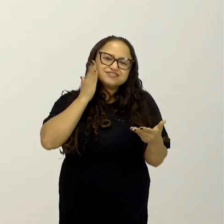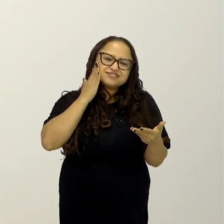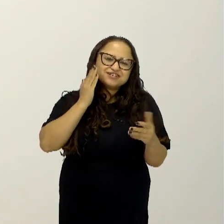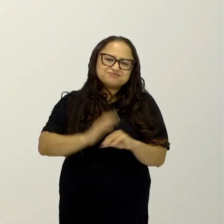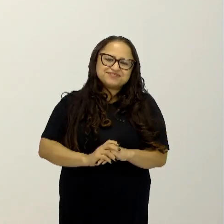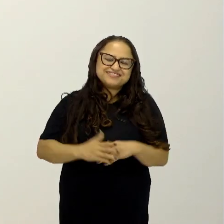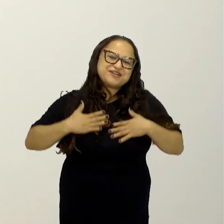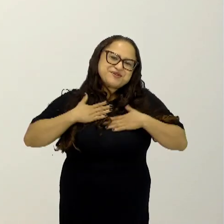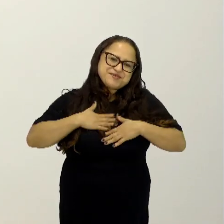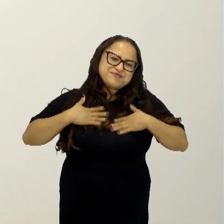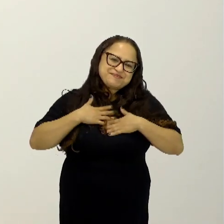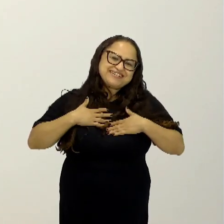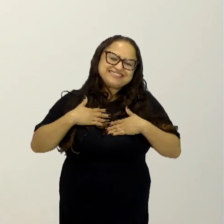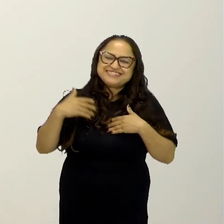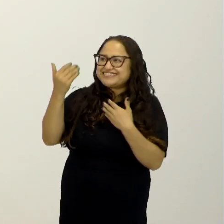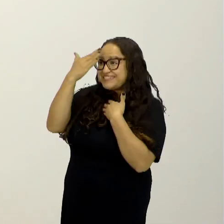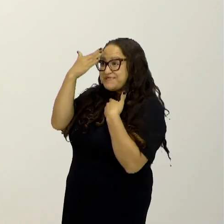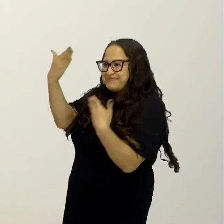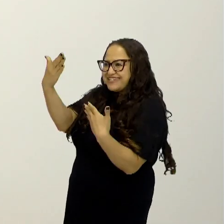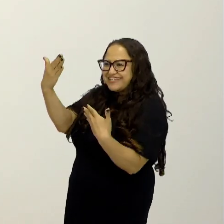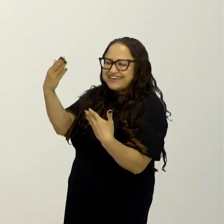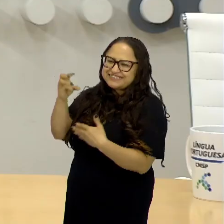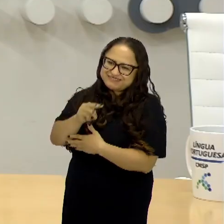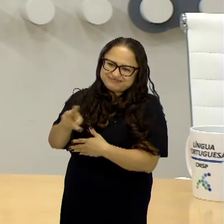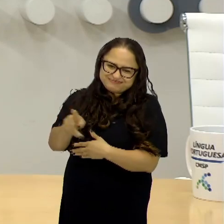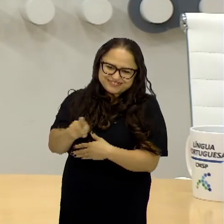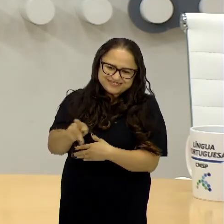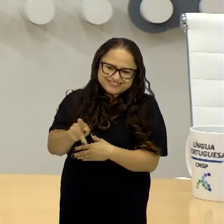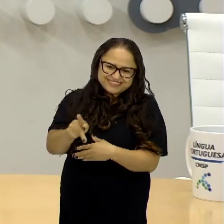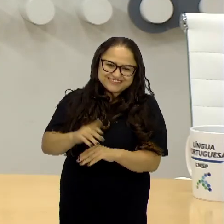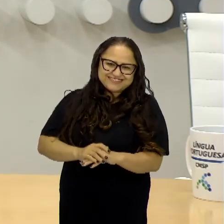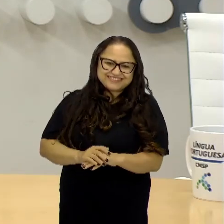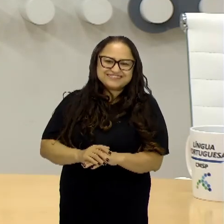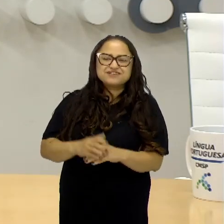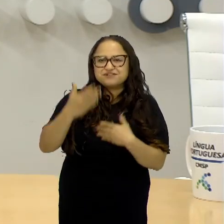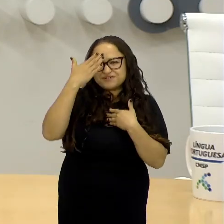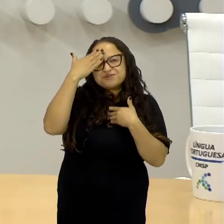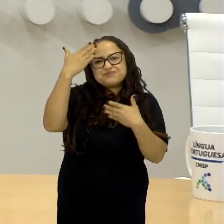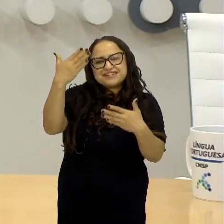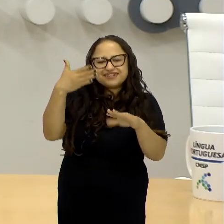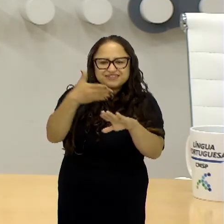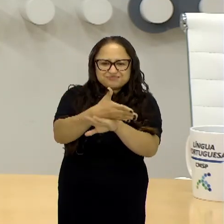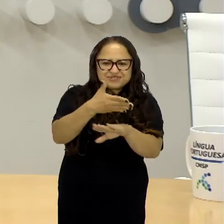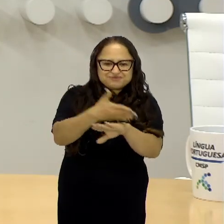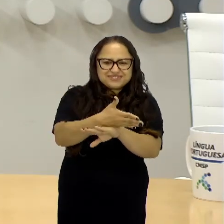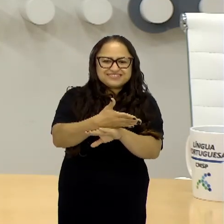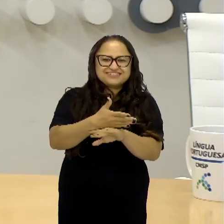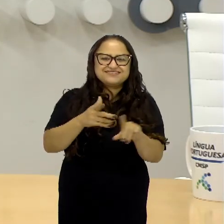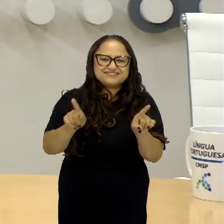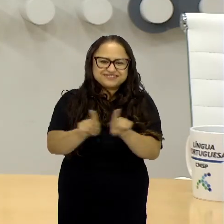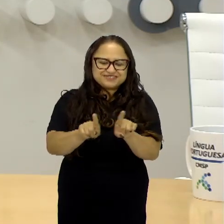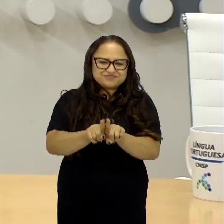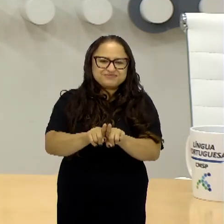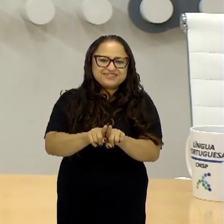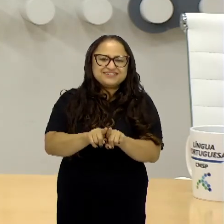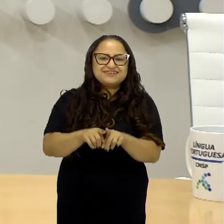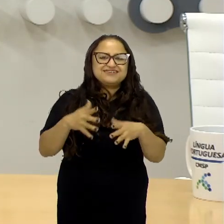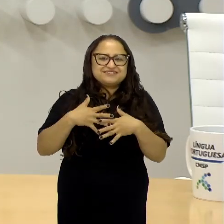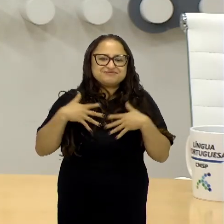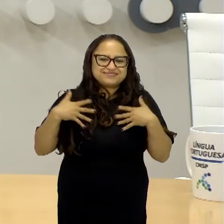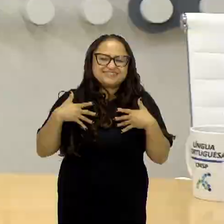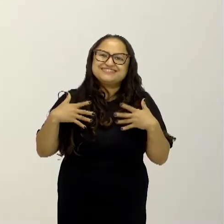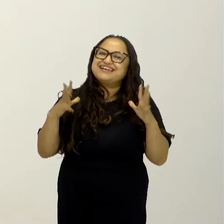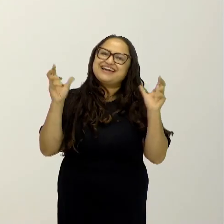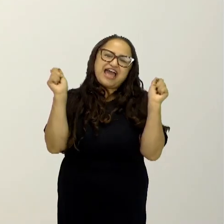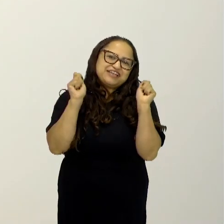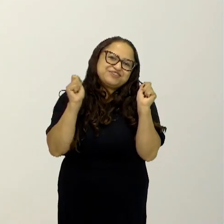é um prazer estar com você. Eu agradeço, professor Mauro, professores. Eu que agradeço, professores. Muito obrigado pela participação no chat, pelos elogios. Muito obrigado. Adoraram a aula, professora.